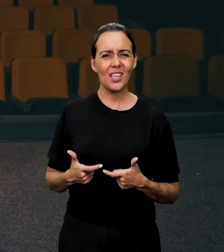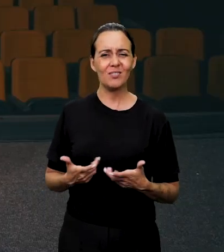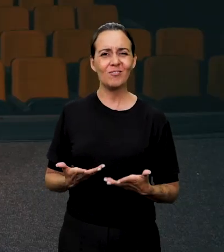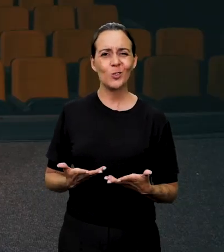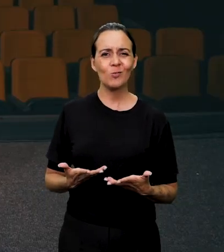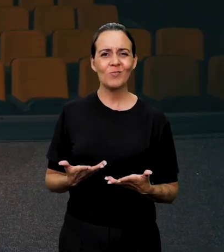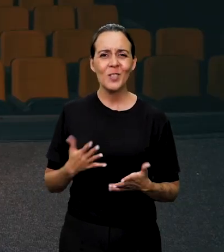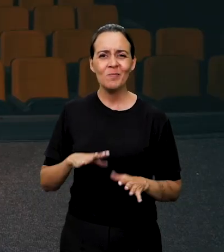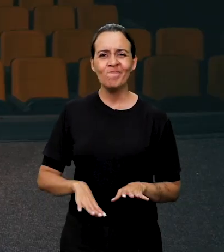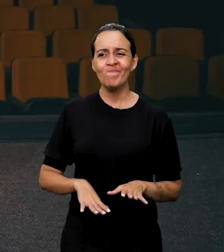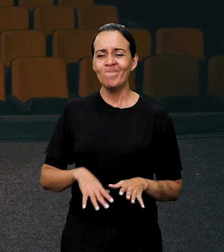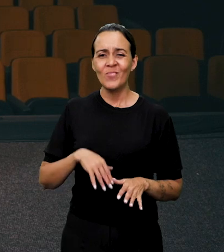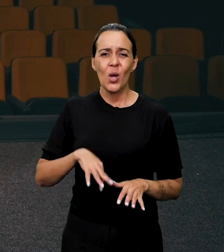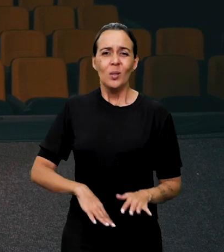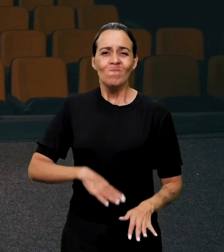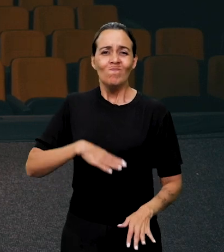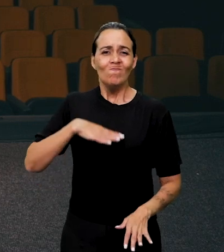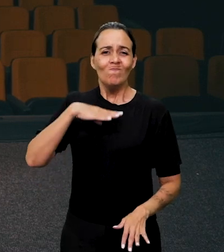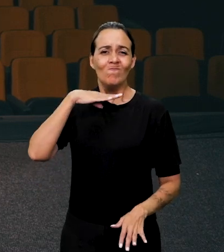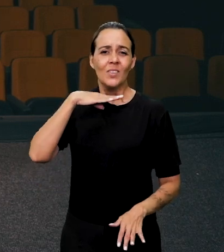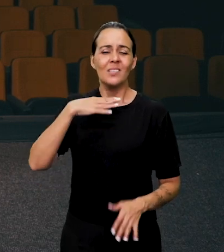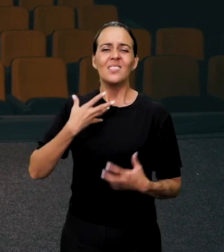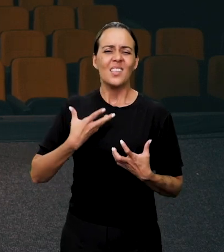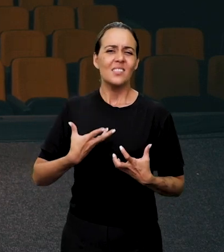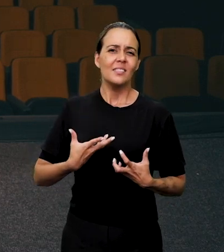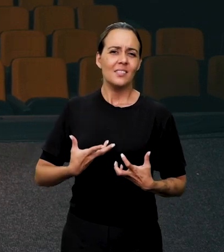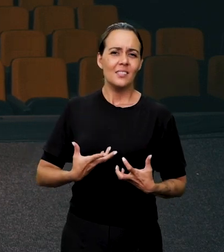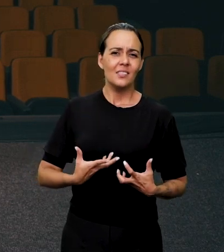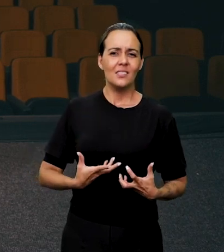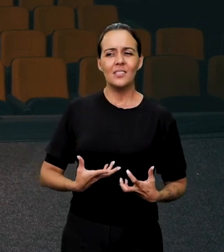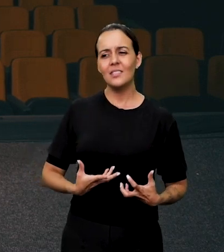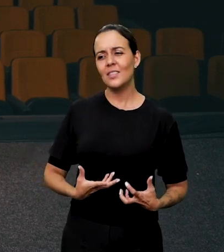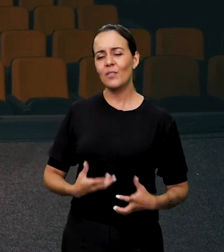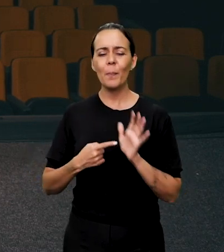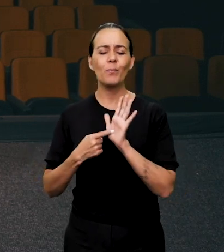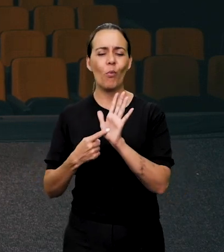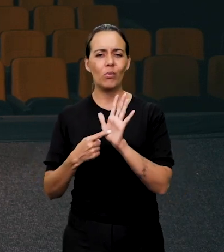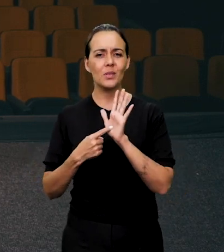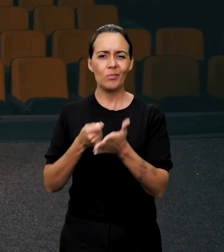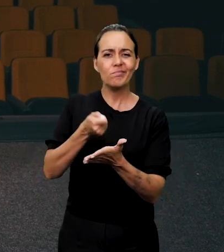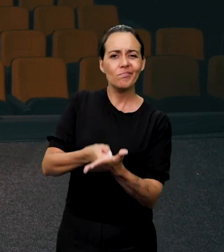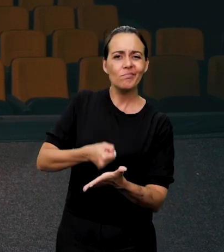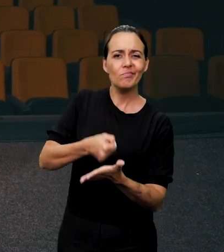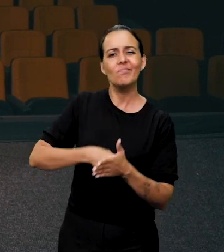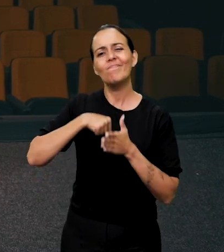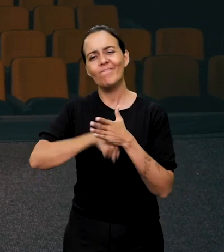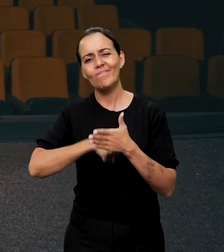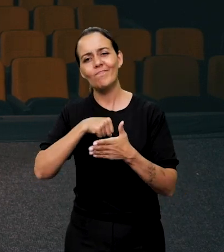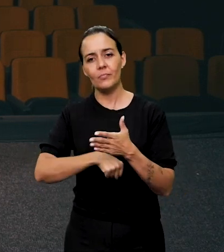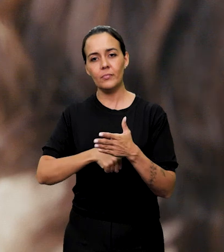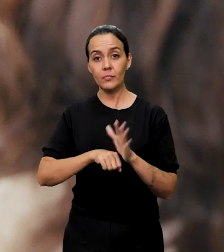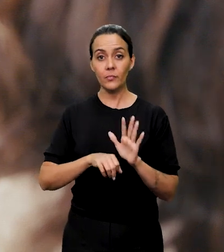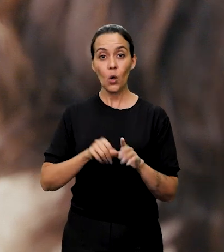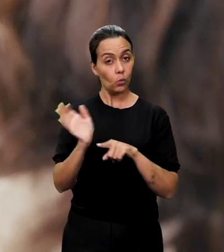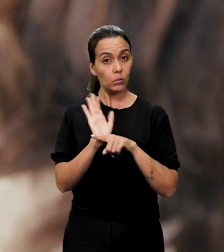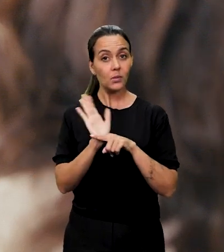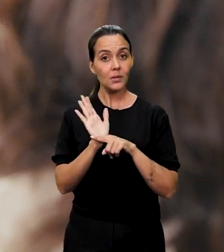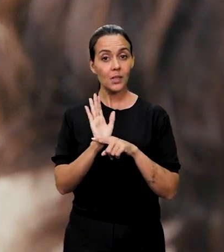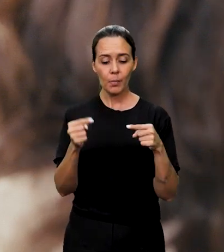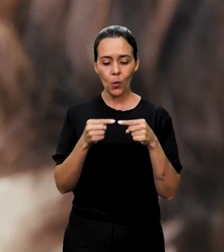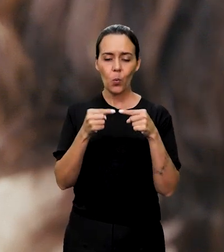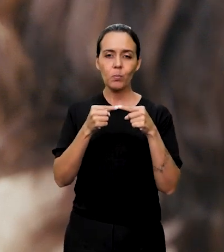atmosfera mais policialesca, ela uma hora cansa. E o cinema, historicamente, ele tem a ver com prazer. Eu sinto que